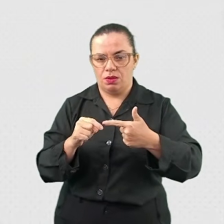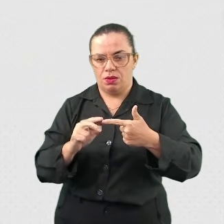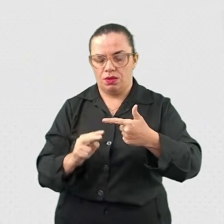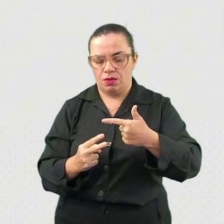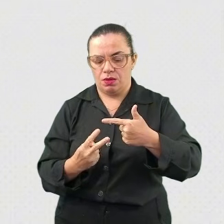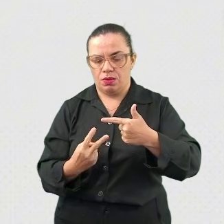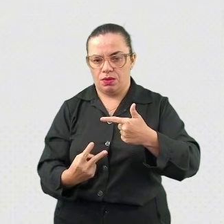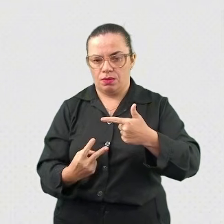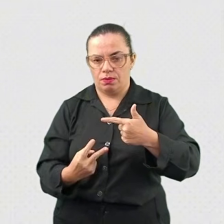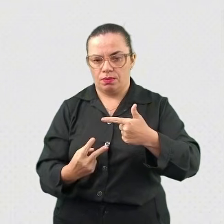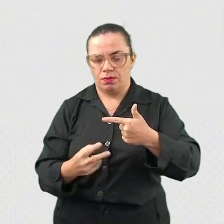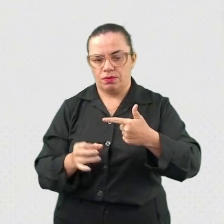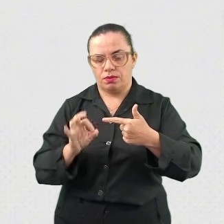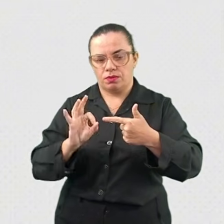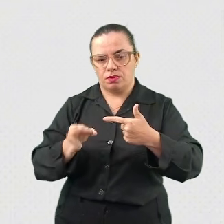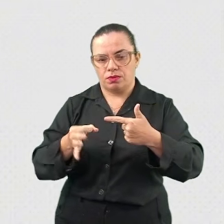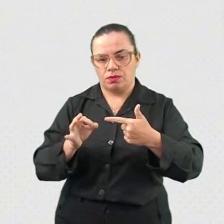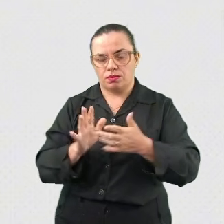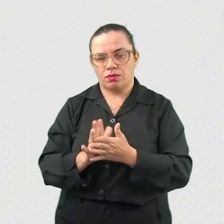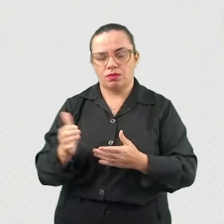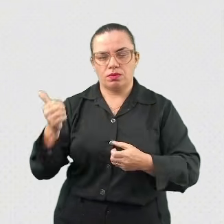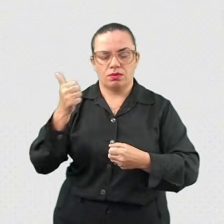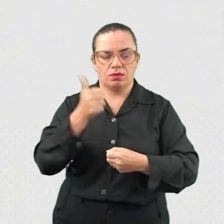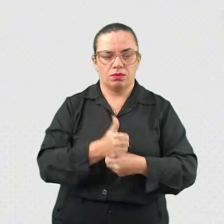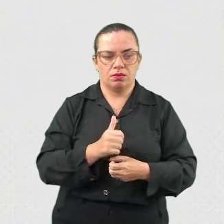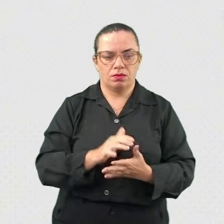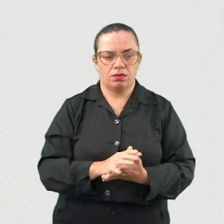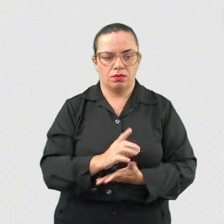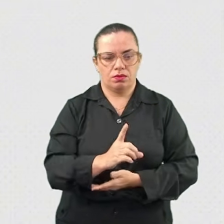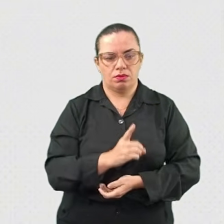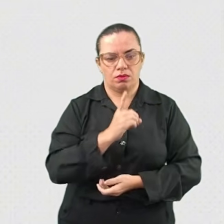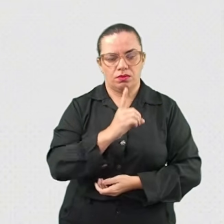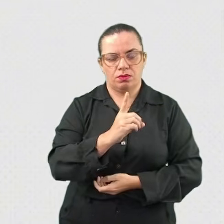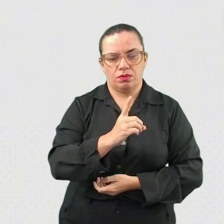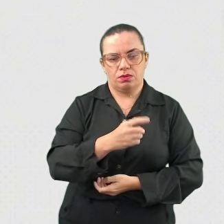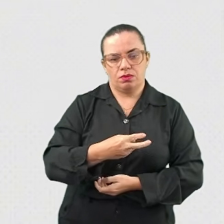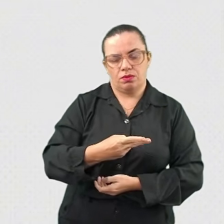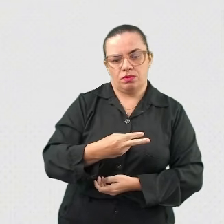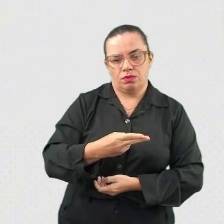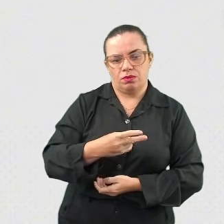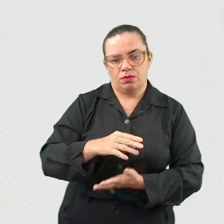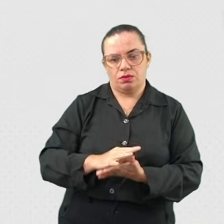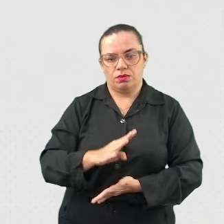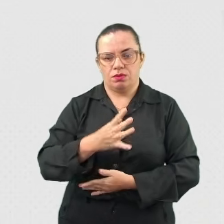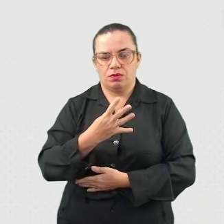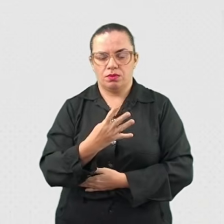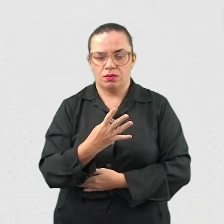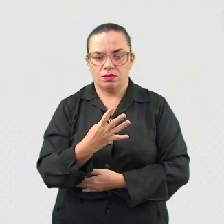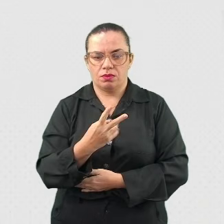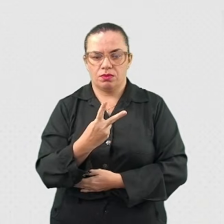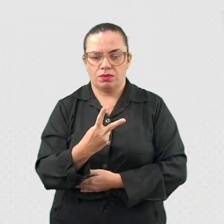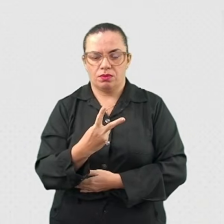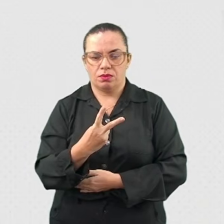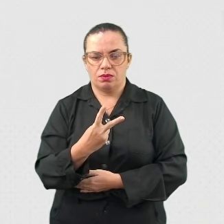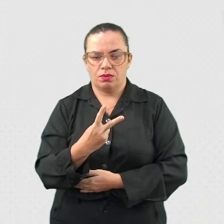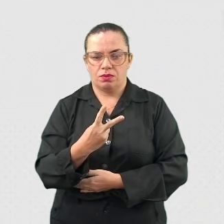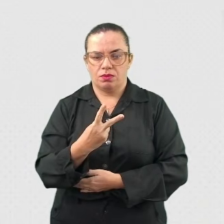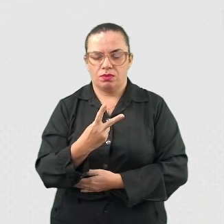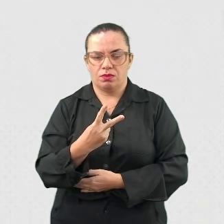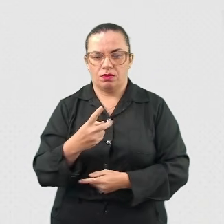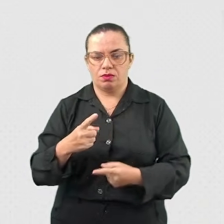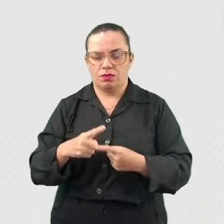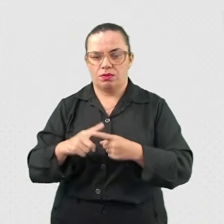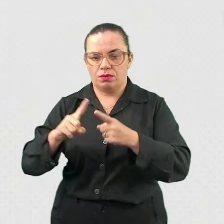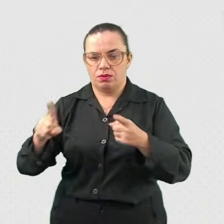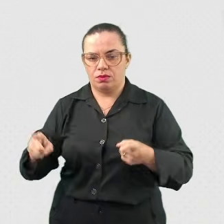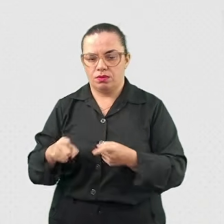2, certo? Então, vamos substituir. D vai ser igual a 42, que